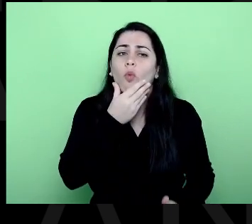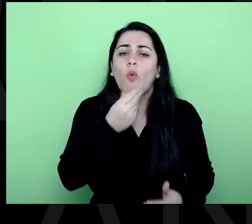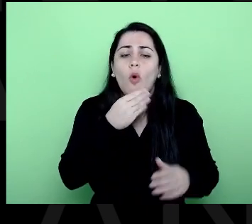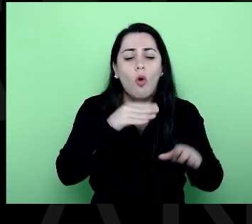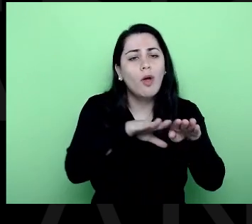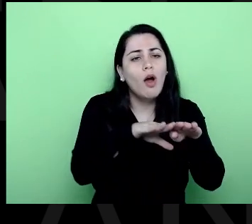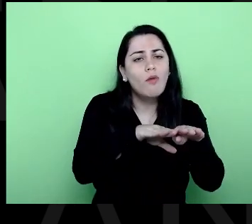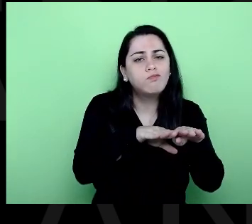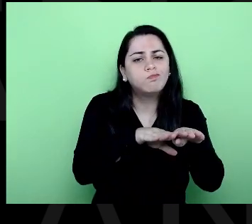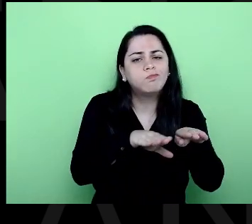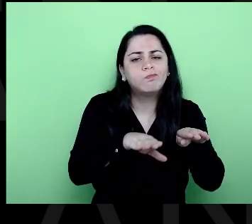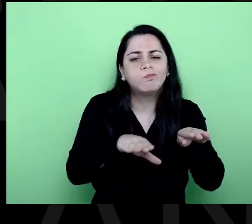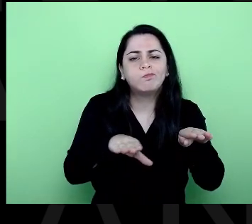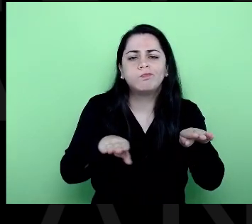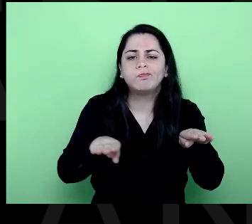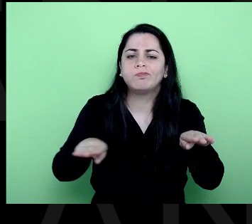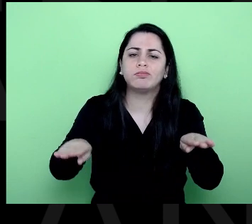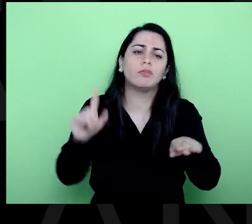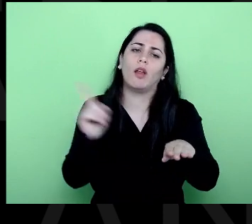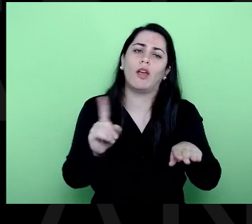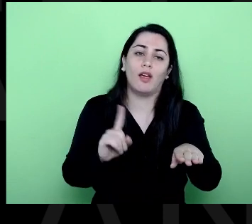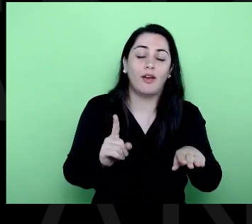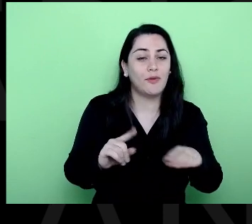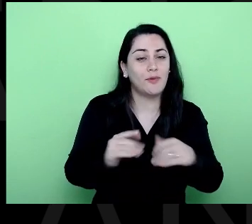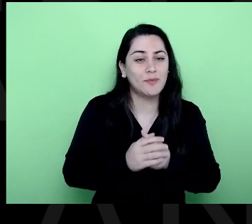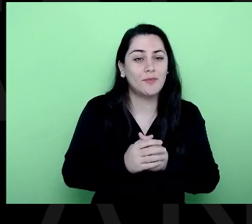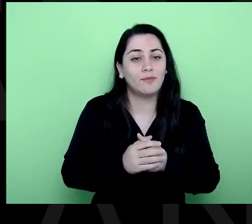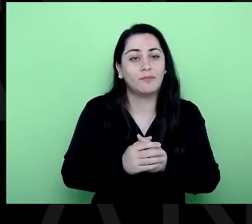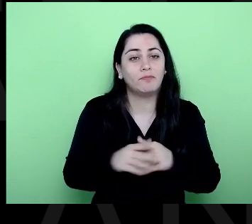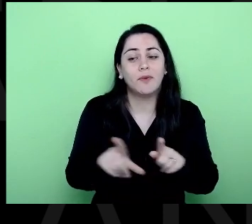linear. Ele nunca foi um sujeito